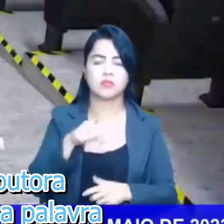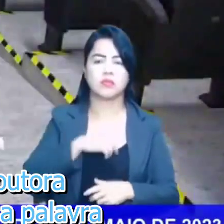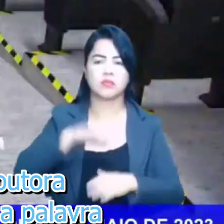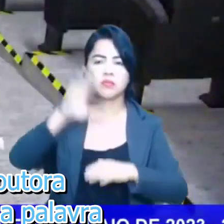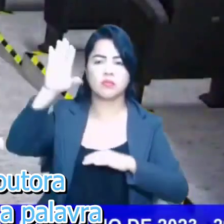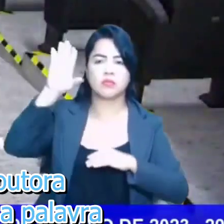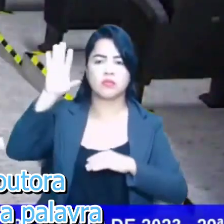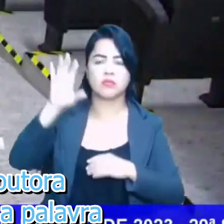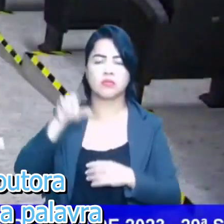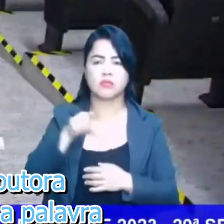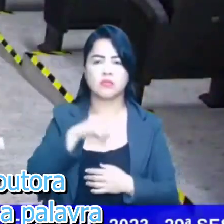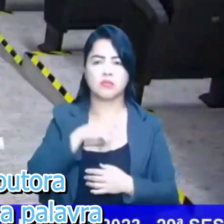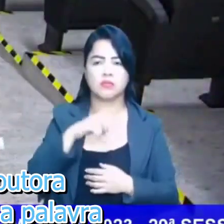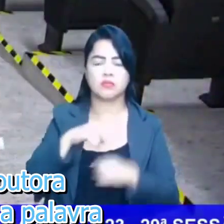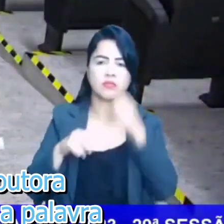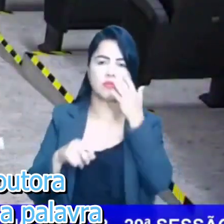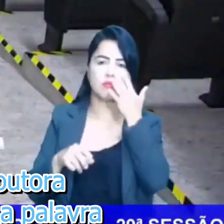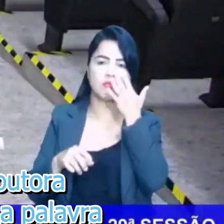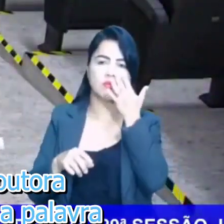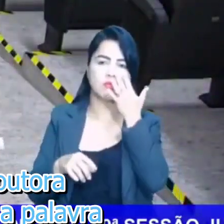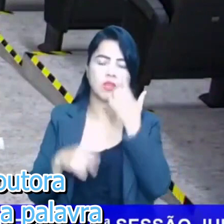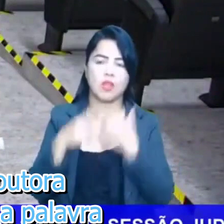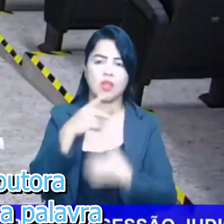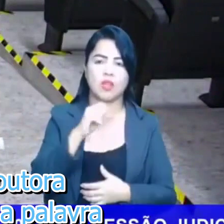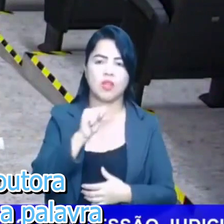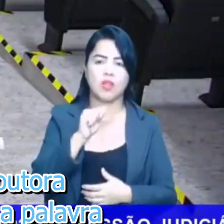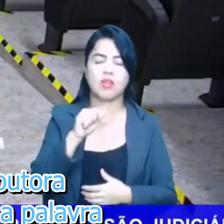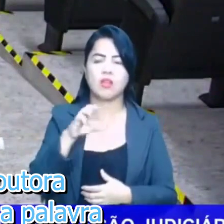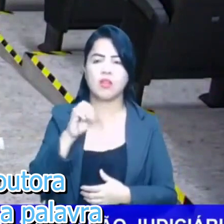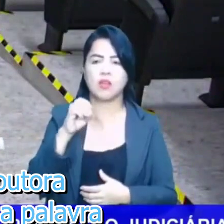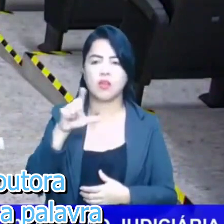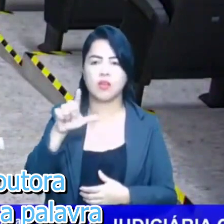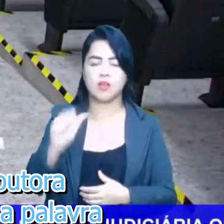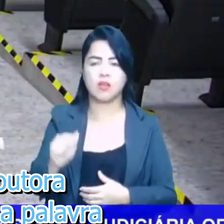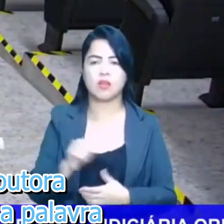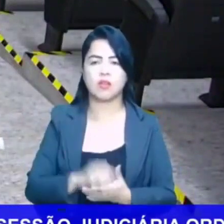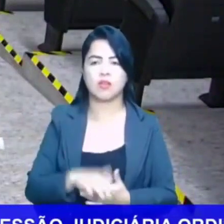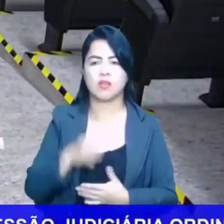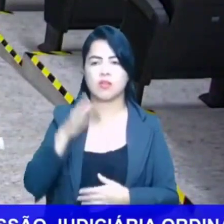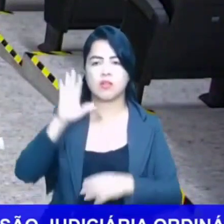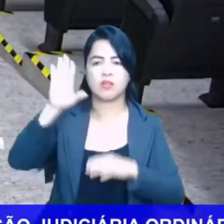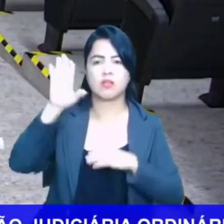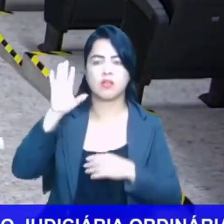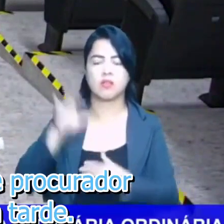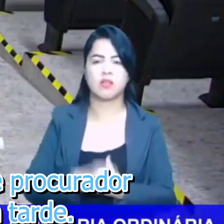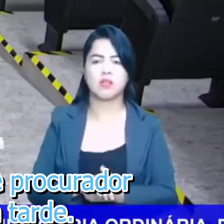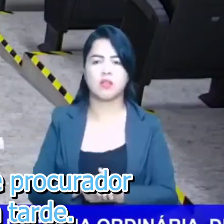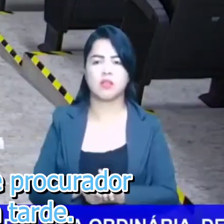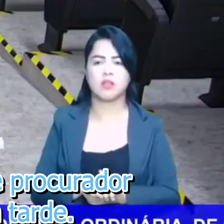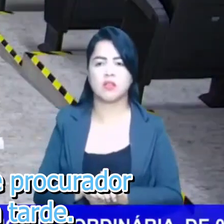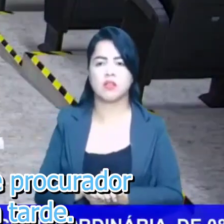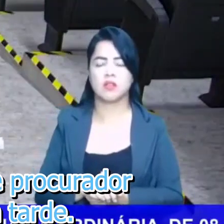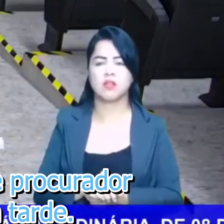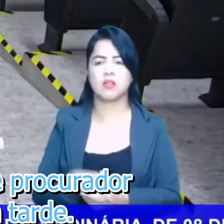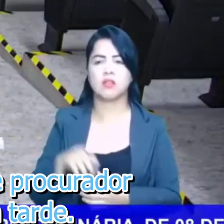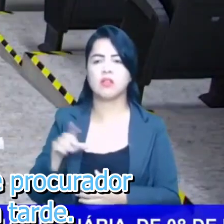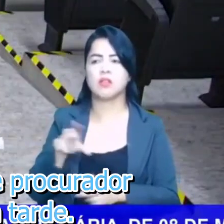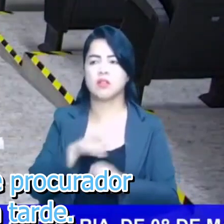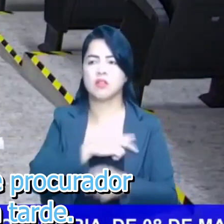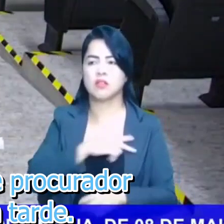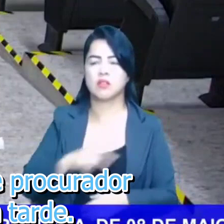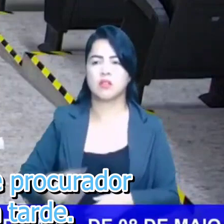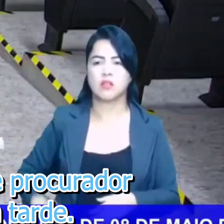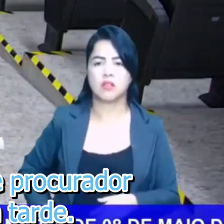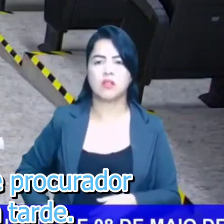Lages. Então, vamos ouvir a doutora Paula. Imagem ampla do plenário, os desembargadores acomodados em seus lugares. Doutora Rafaela, ainda em pé, ao